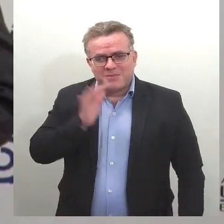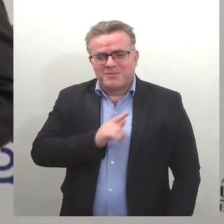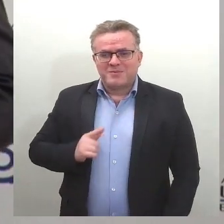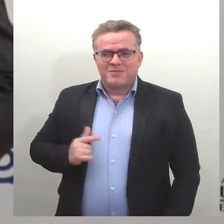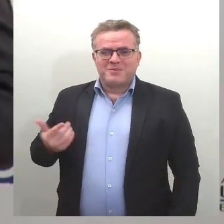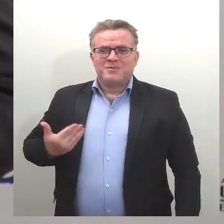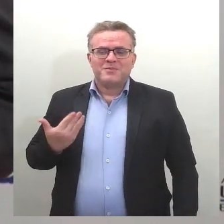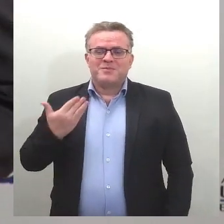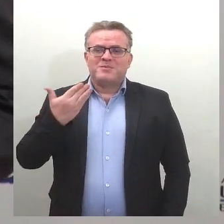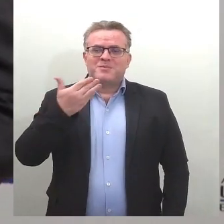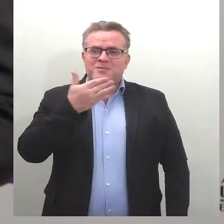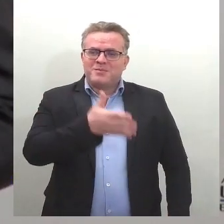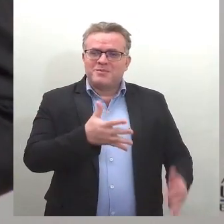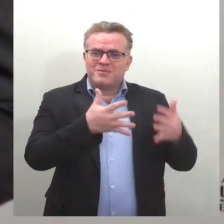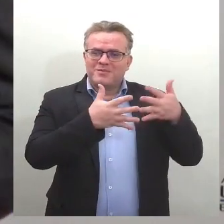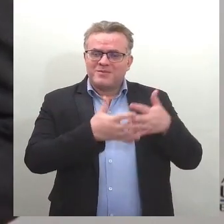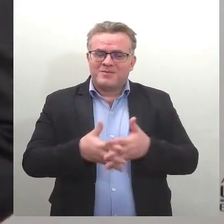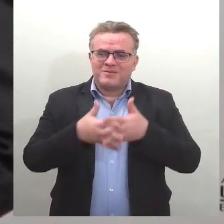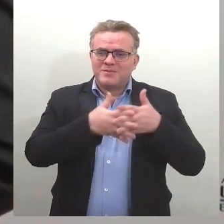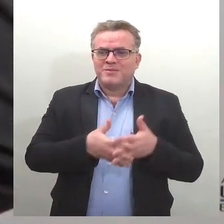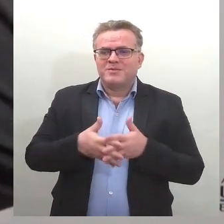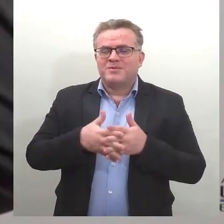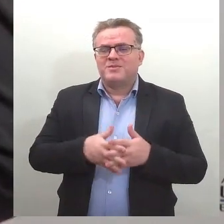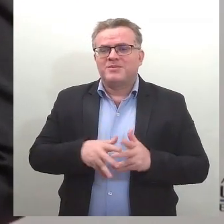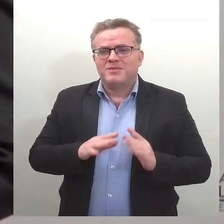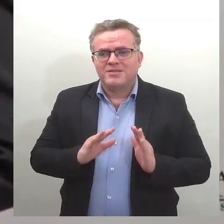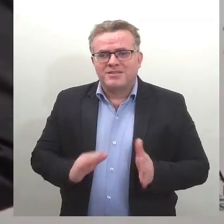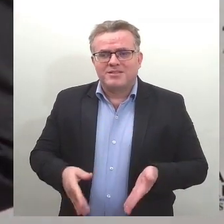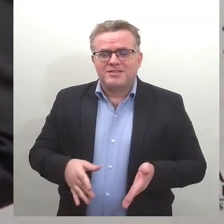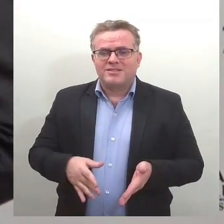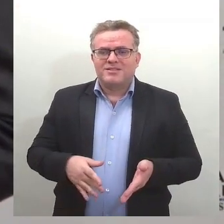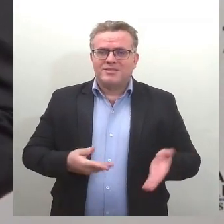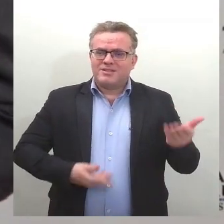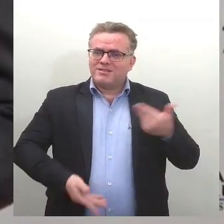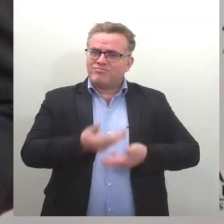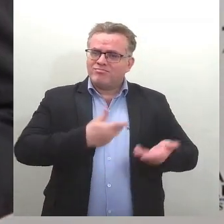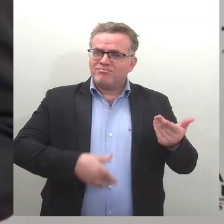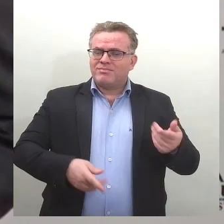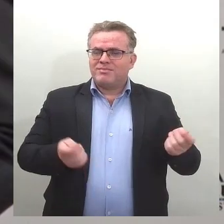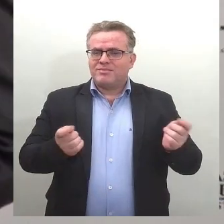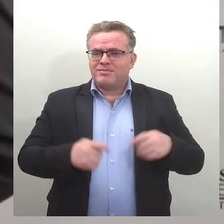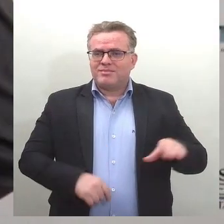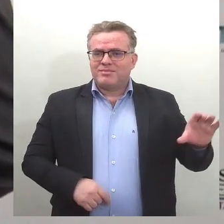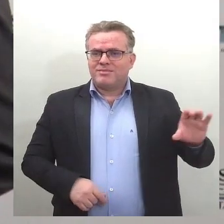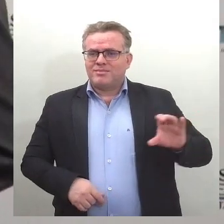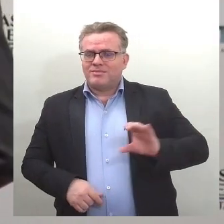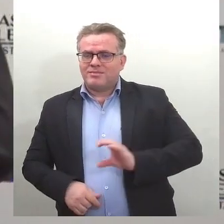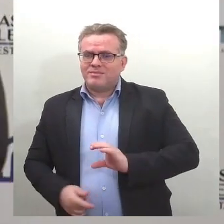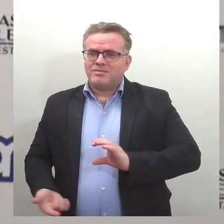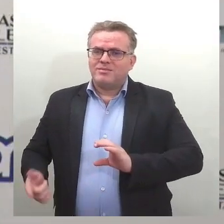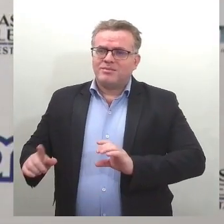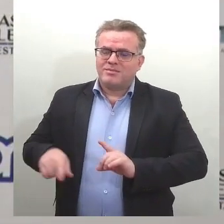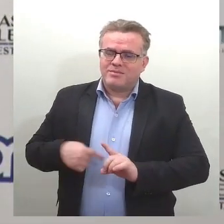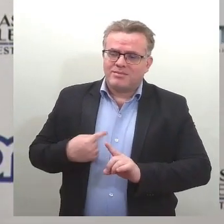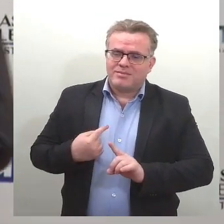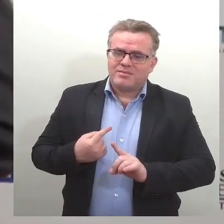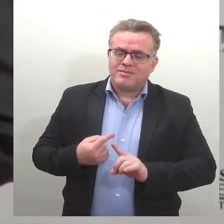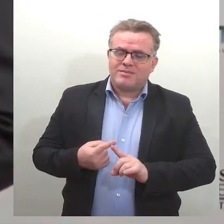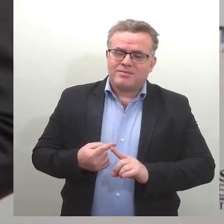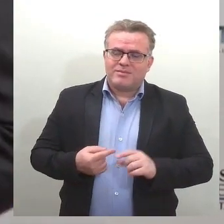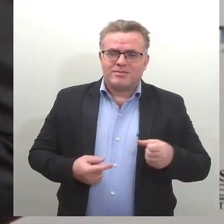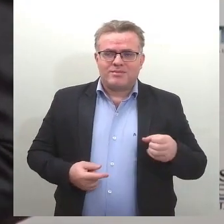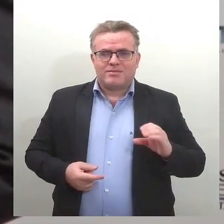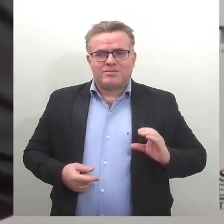que possibilita, né, nesse fórum de investimentos, atrair cada vez mais investimentos para o estado de Sergipe. A senhora